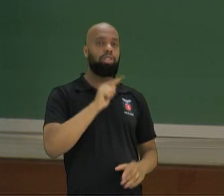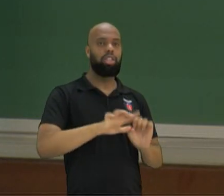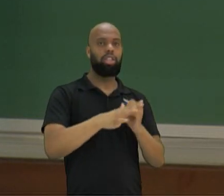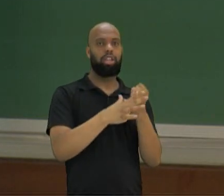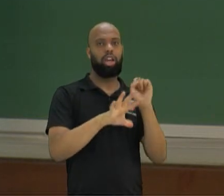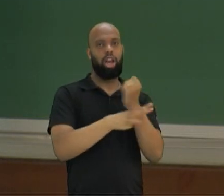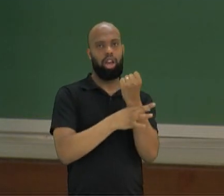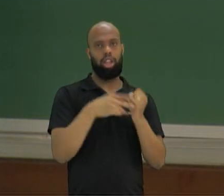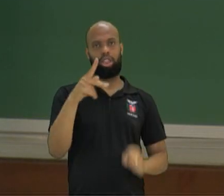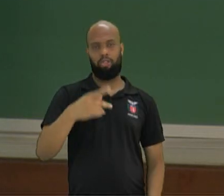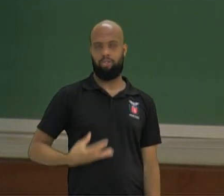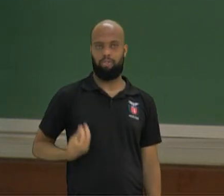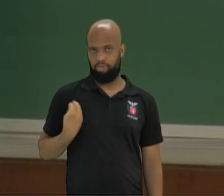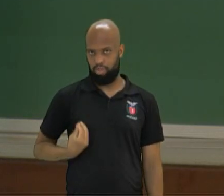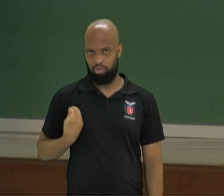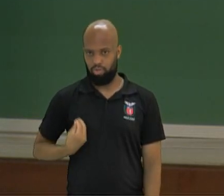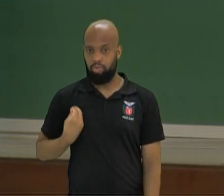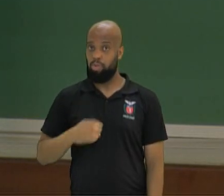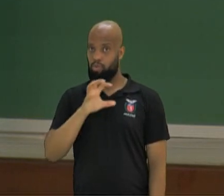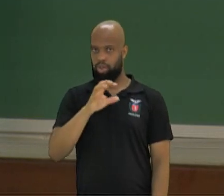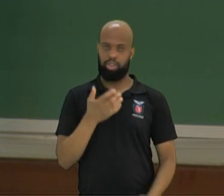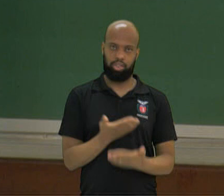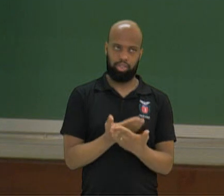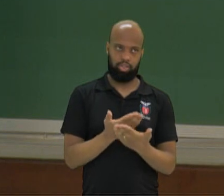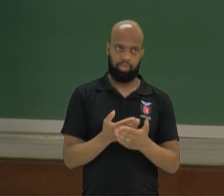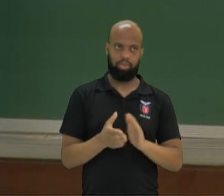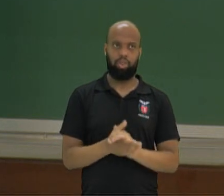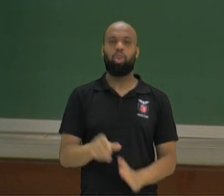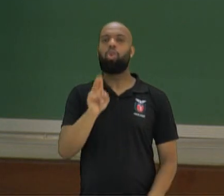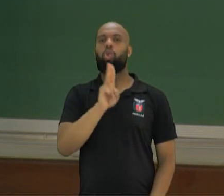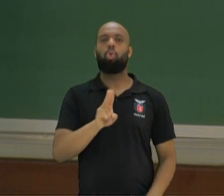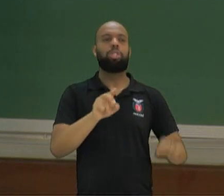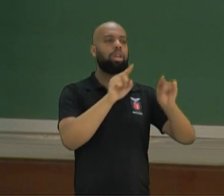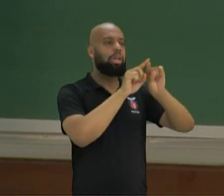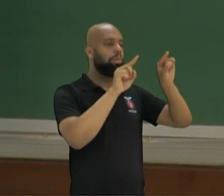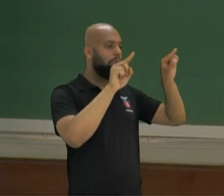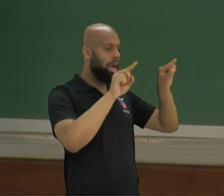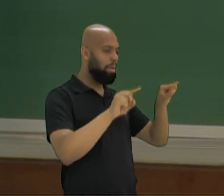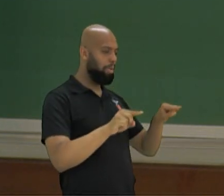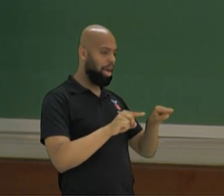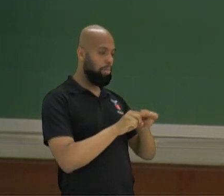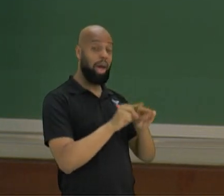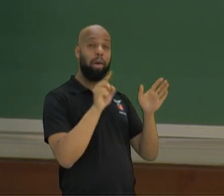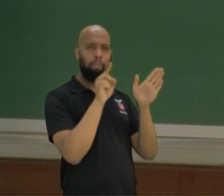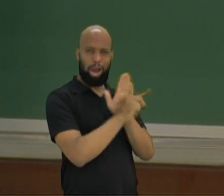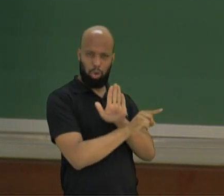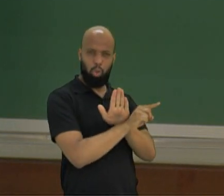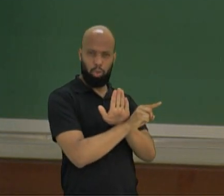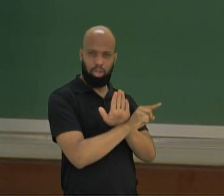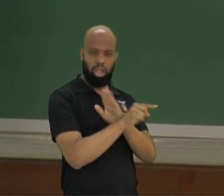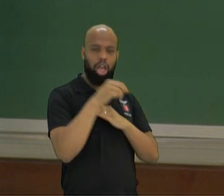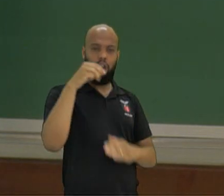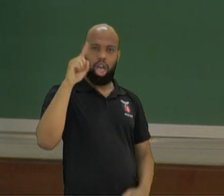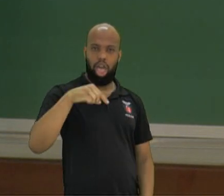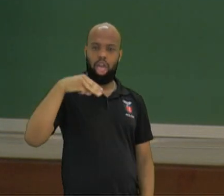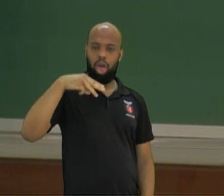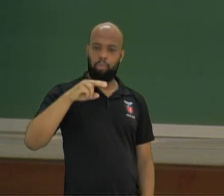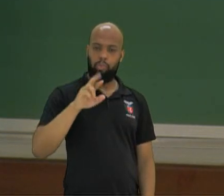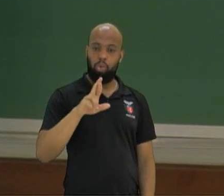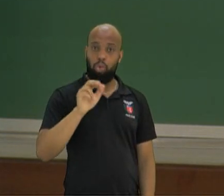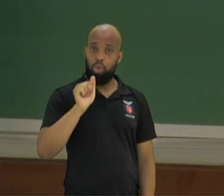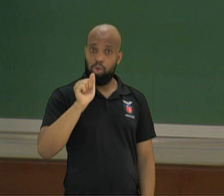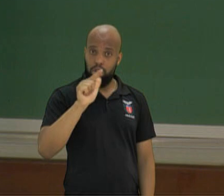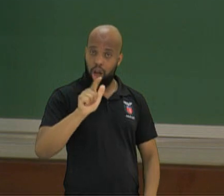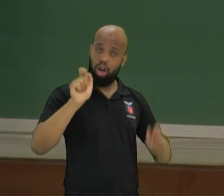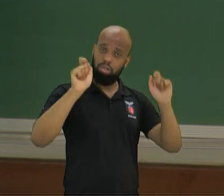a tua presença nesta aula. Uso do mural para se comunicar com o teu professor. Dúvida, questionamentos, coloca lá